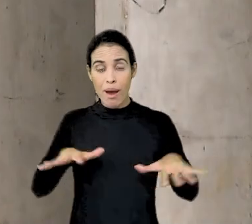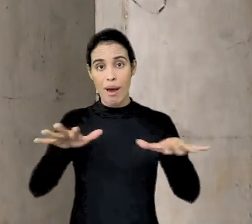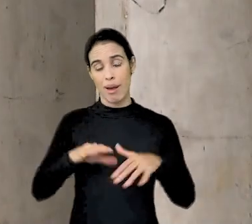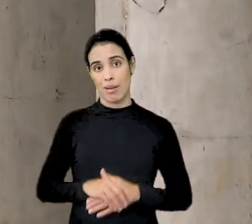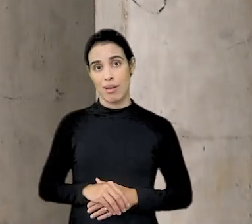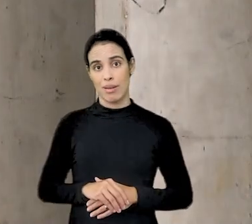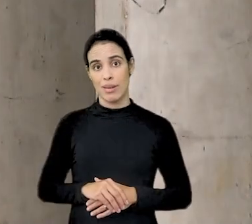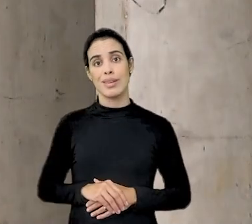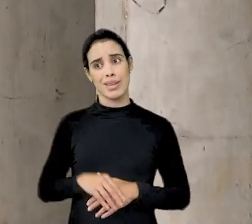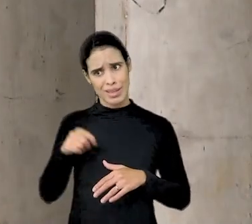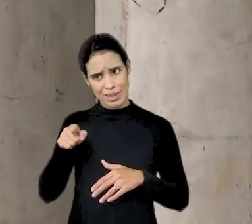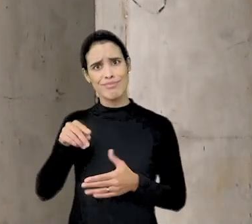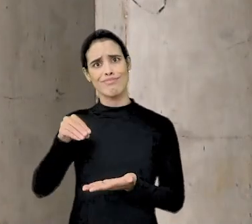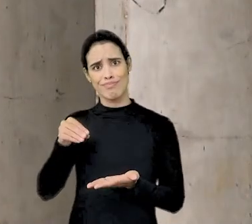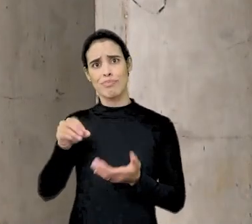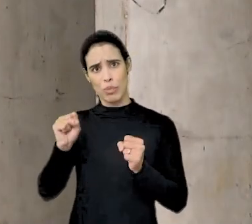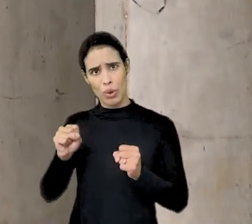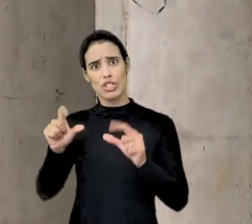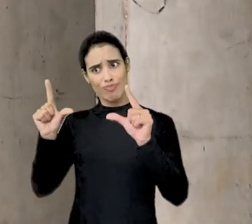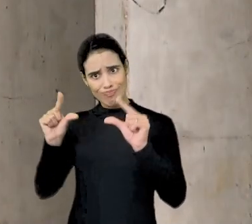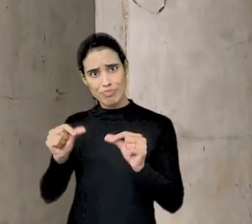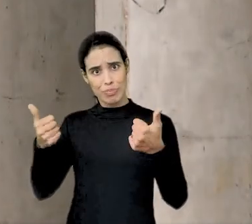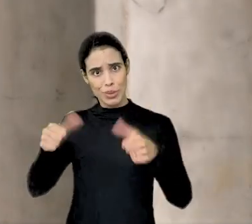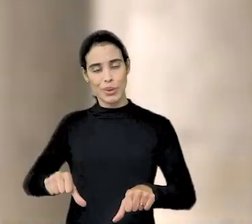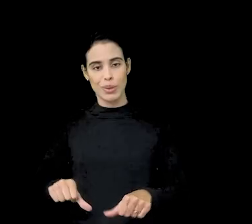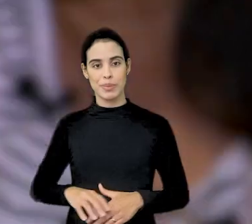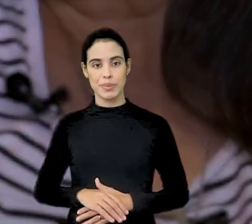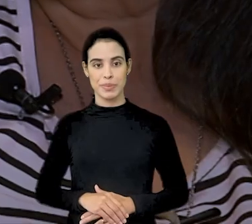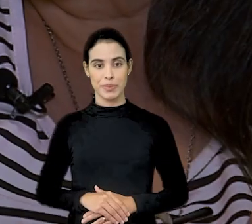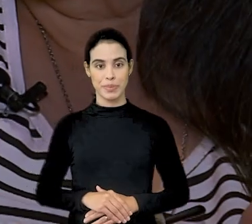dependendo da trabalhadora, essa diferença pode ser ainda maior.